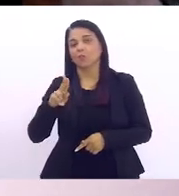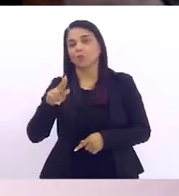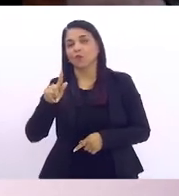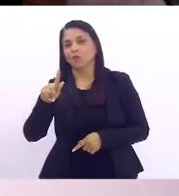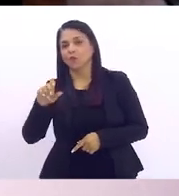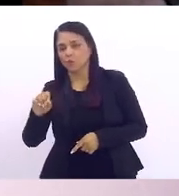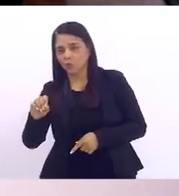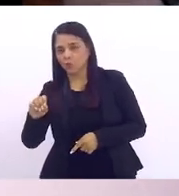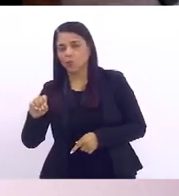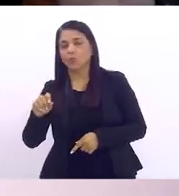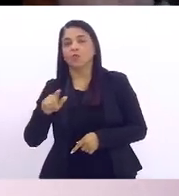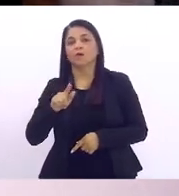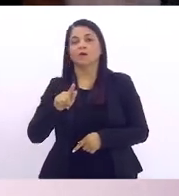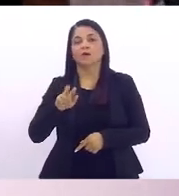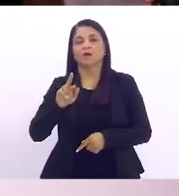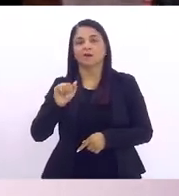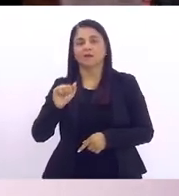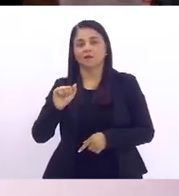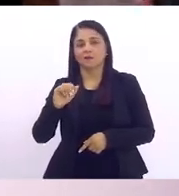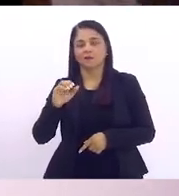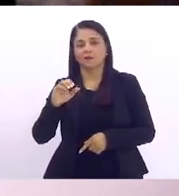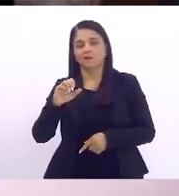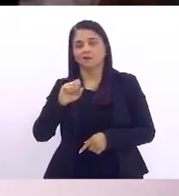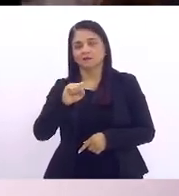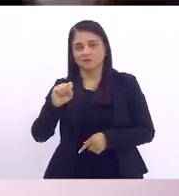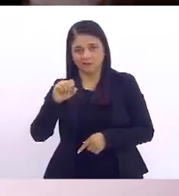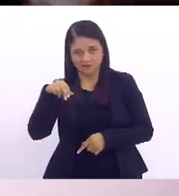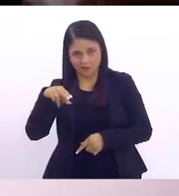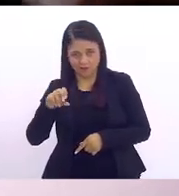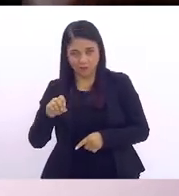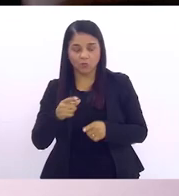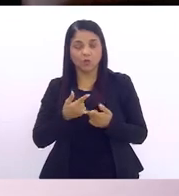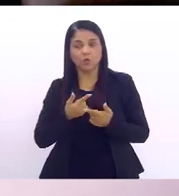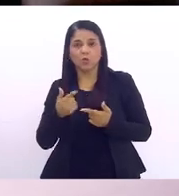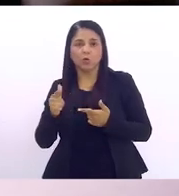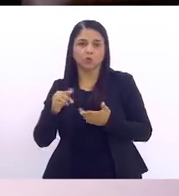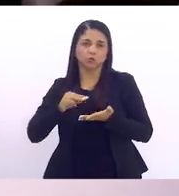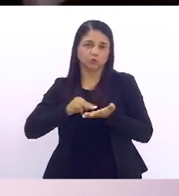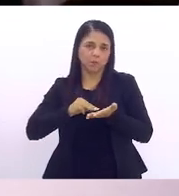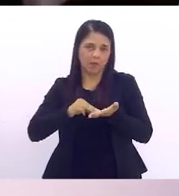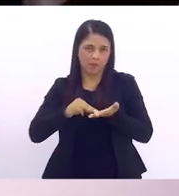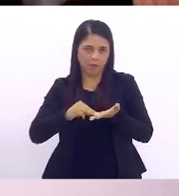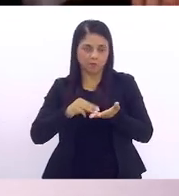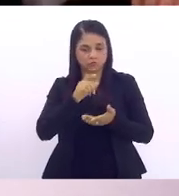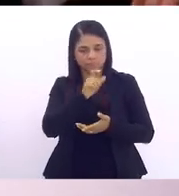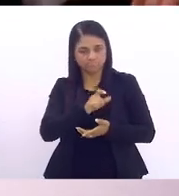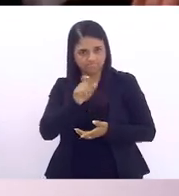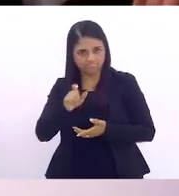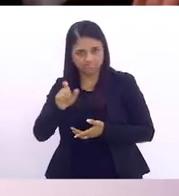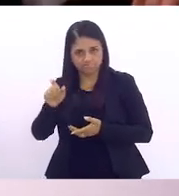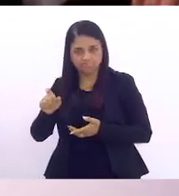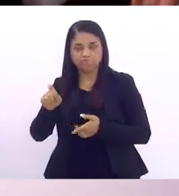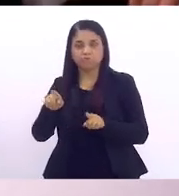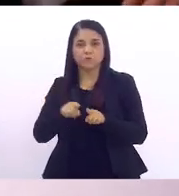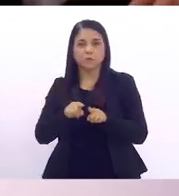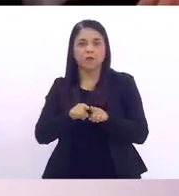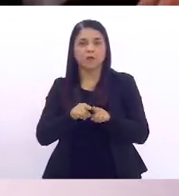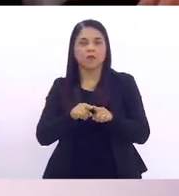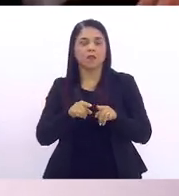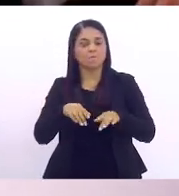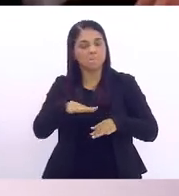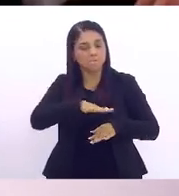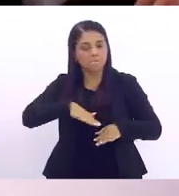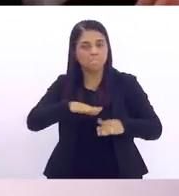Hugo graçano né perdão e outros membros eh eh outros cidadãos que Residem na